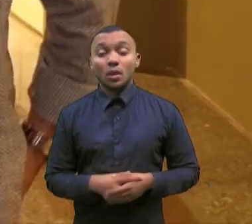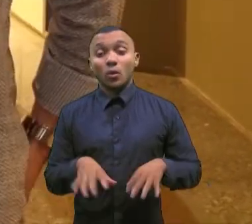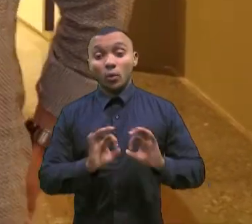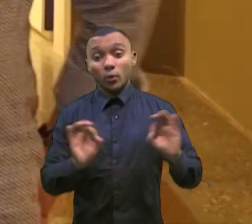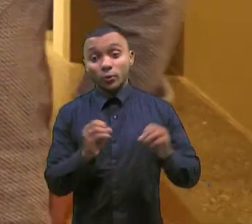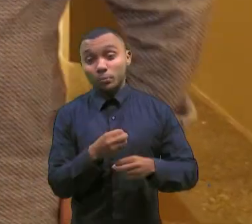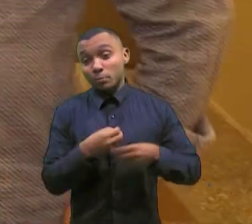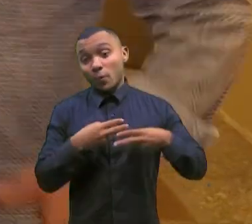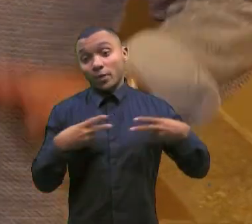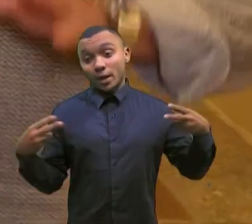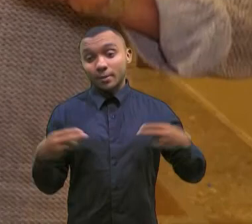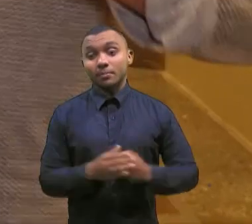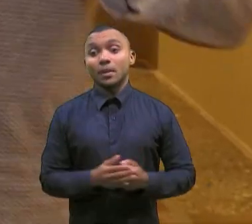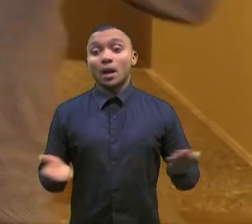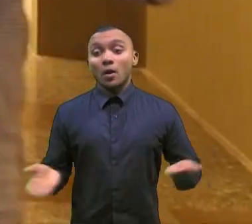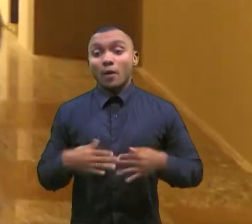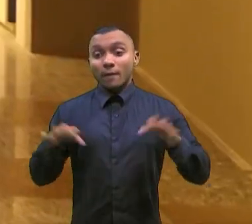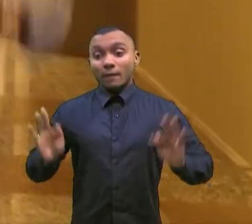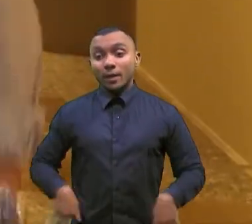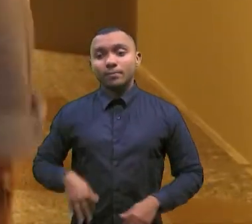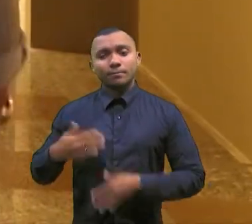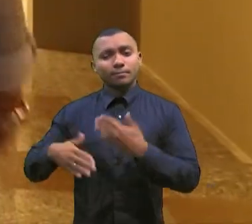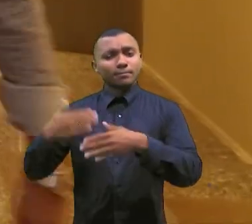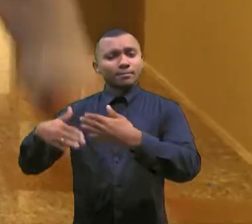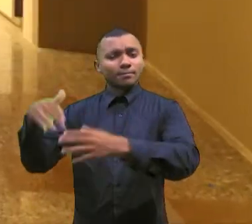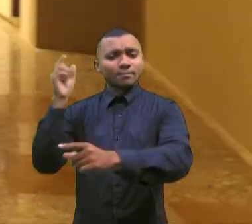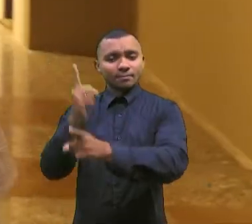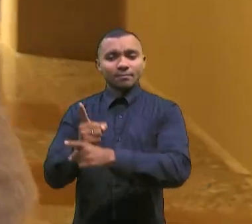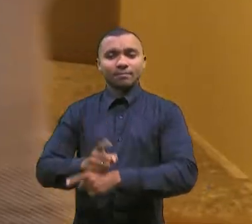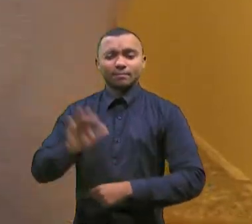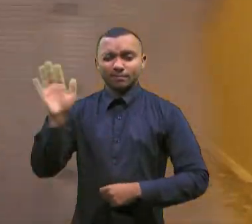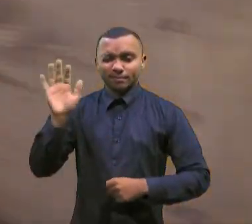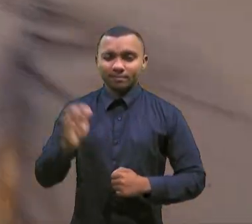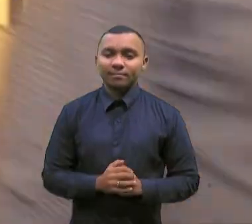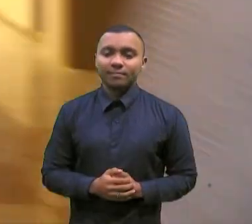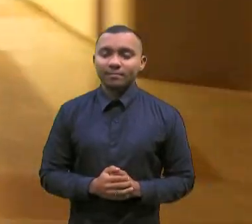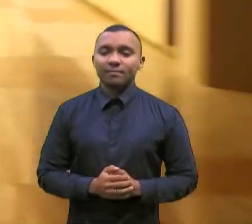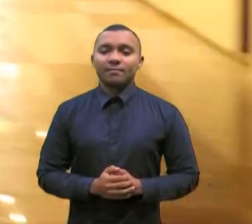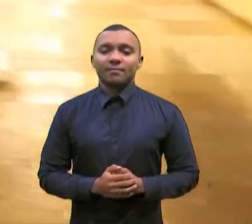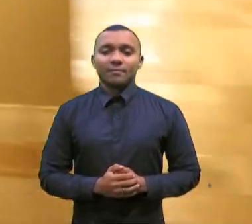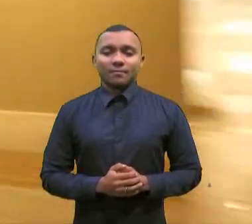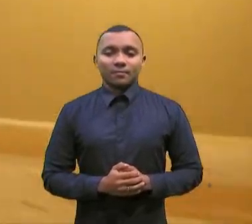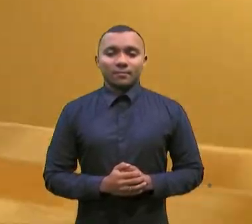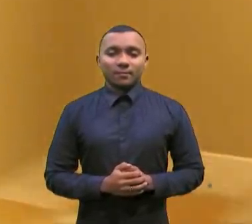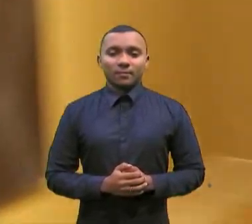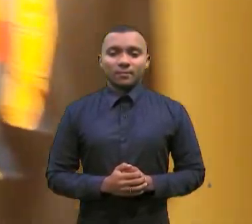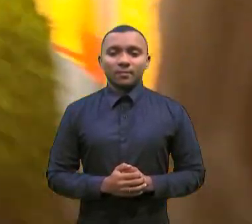Pois é, o ciclo de hoje fica por aqui e a gente volta a se encontrar por aí. Até lá.